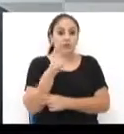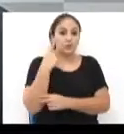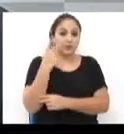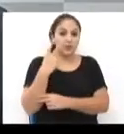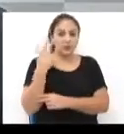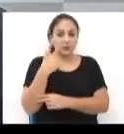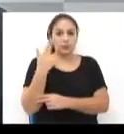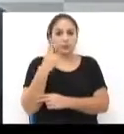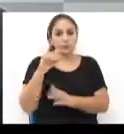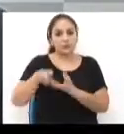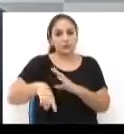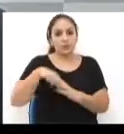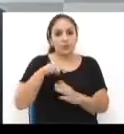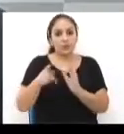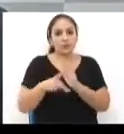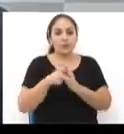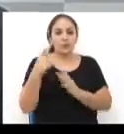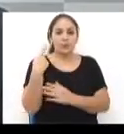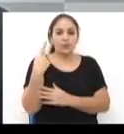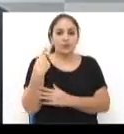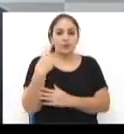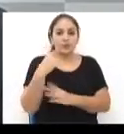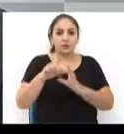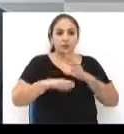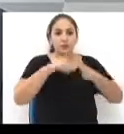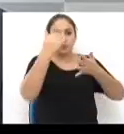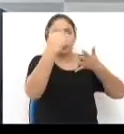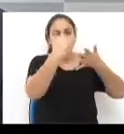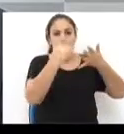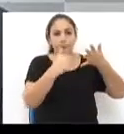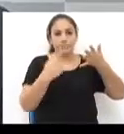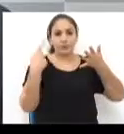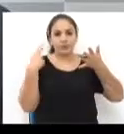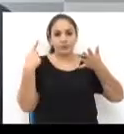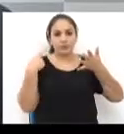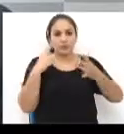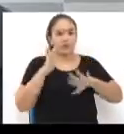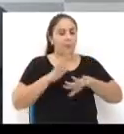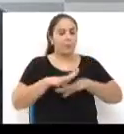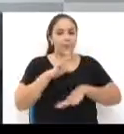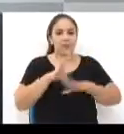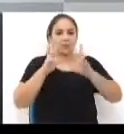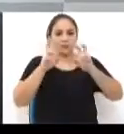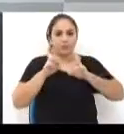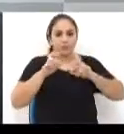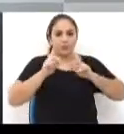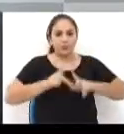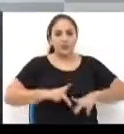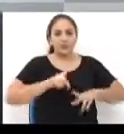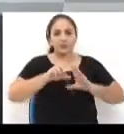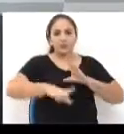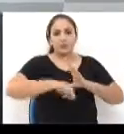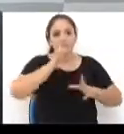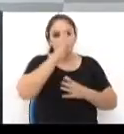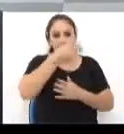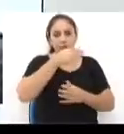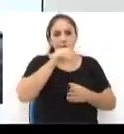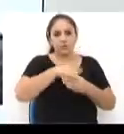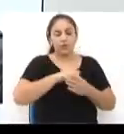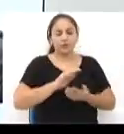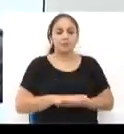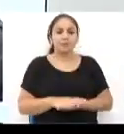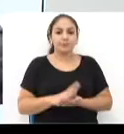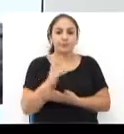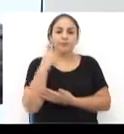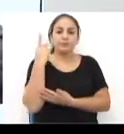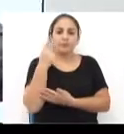5 que o partido estabeleceu na ordem hierárquica partidária. Não seria mais aquele que o eleitor escolhe diretamente e deposita o seu voto.